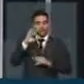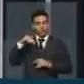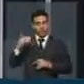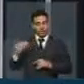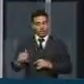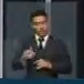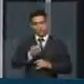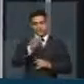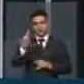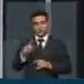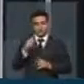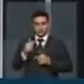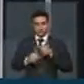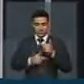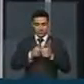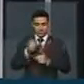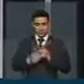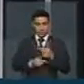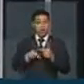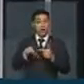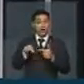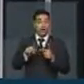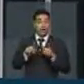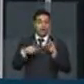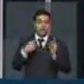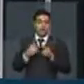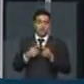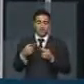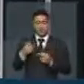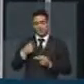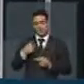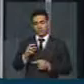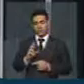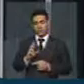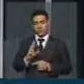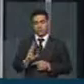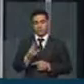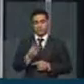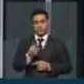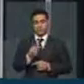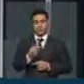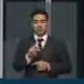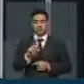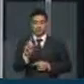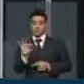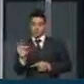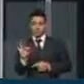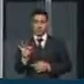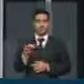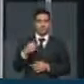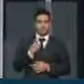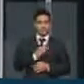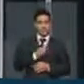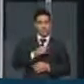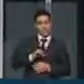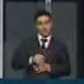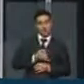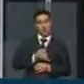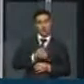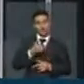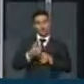Trabalhador e nesta sessão estarei representando o nosso partido PDT onde nós teremos a oportunidade de fazer e